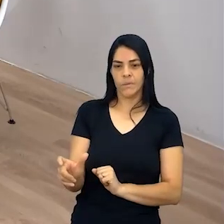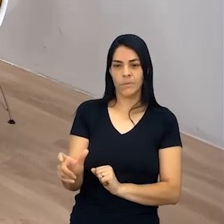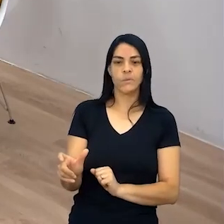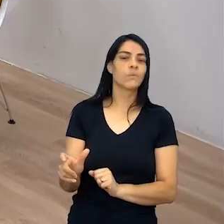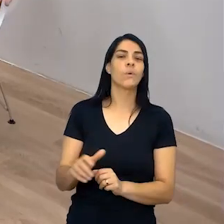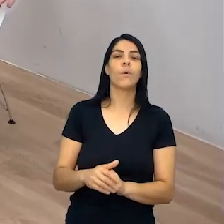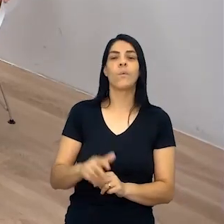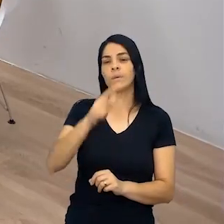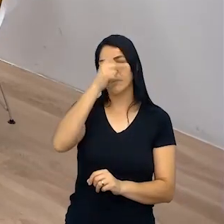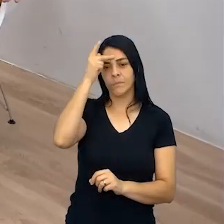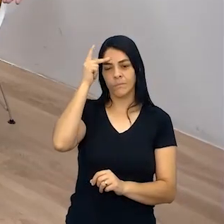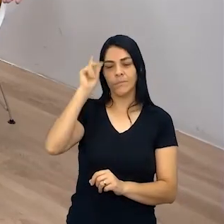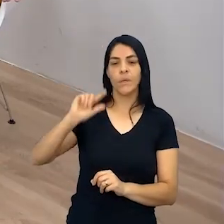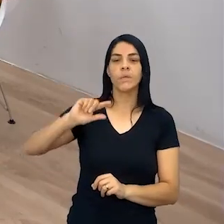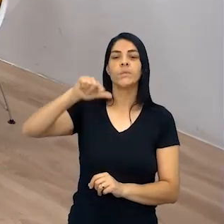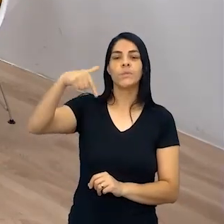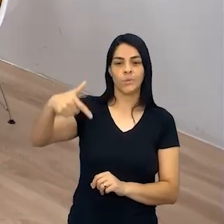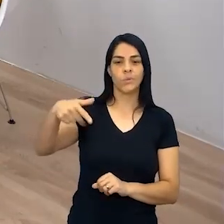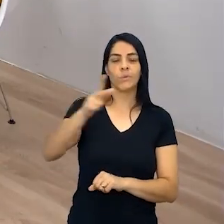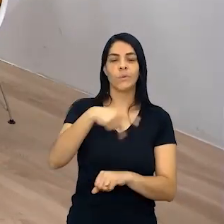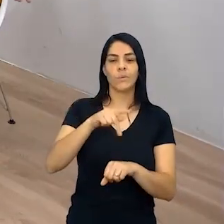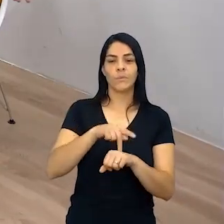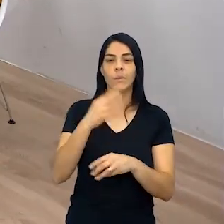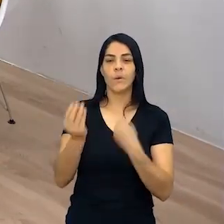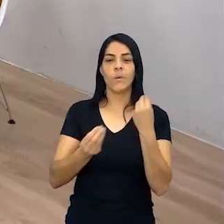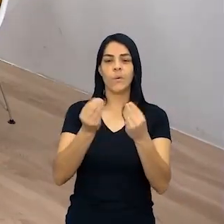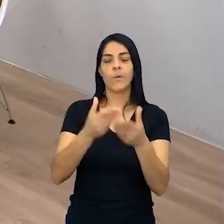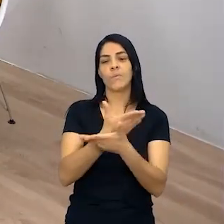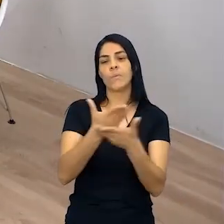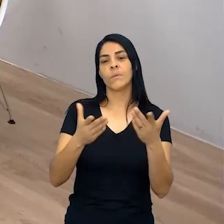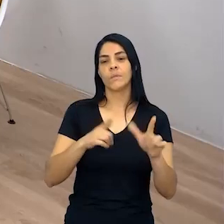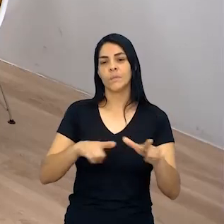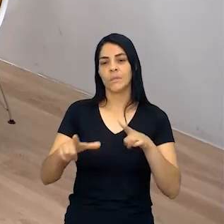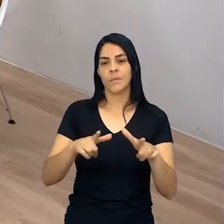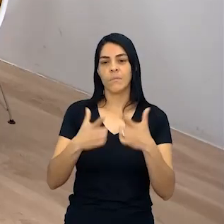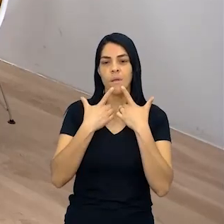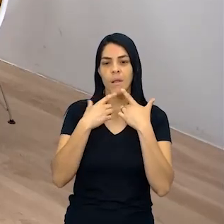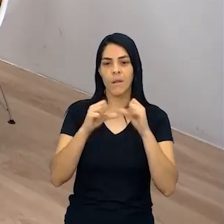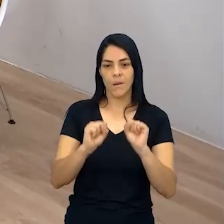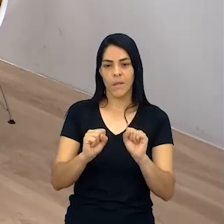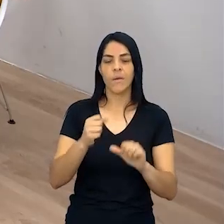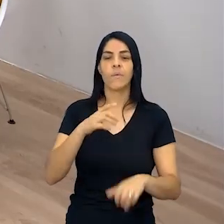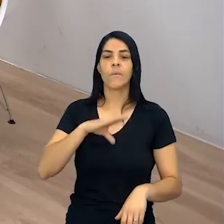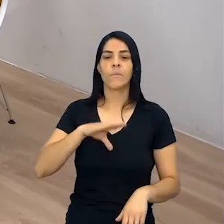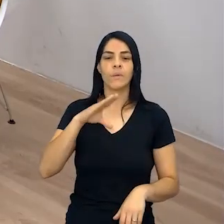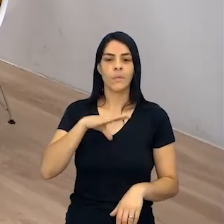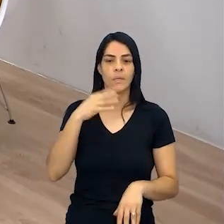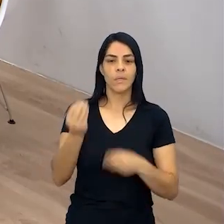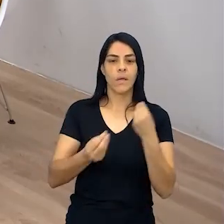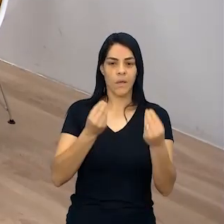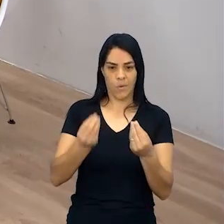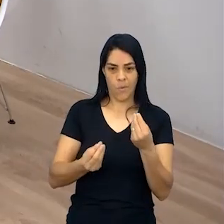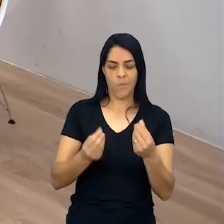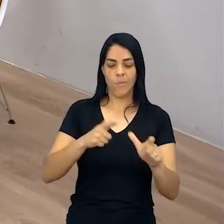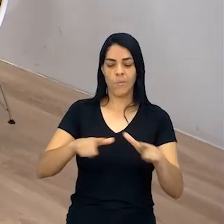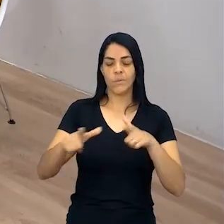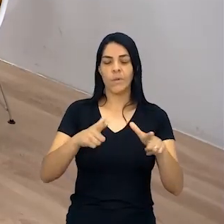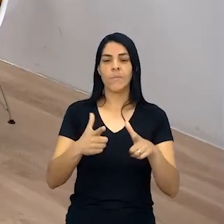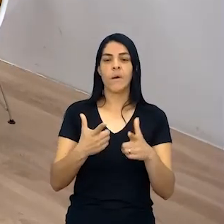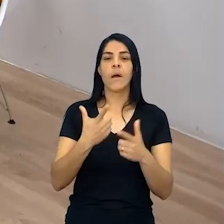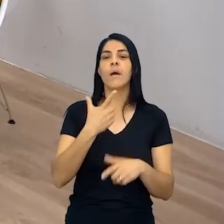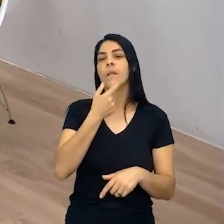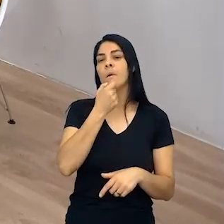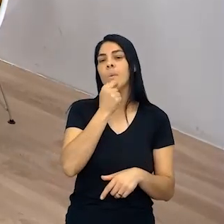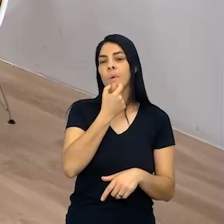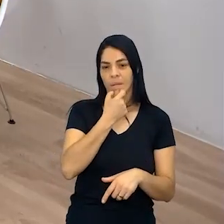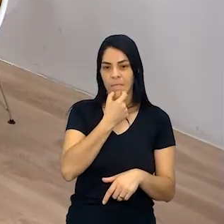está ali diante de nós, nosso estudante. Como é que a gente trabalha a língua portuguesa? Como é que a gente trabalha a língua inglesa? Será que a gente